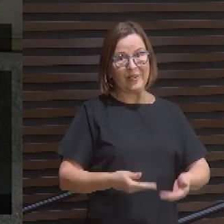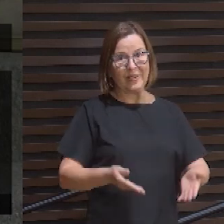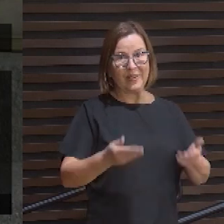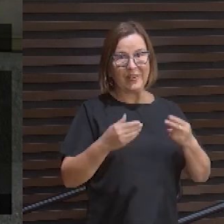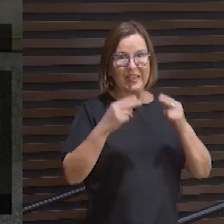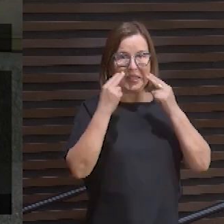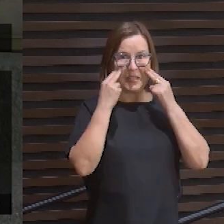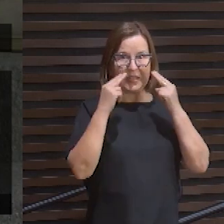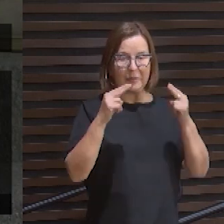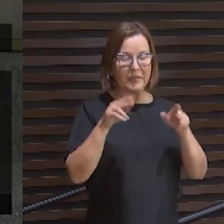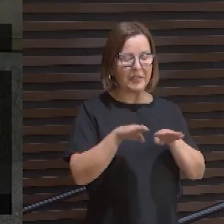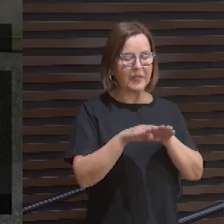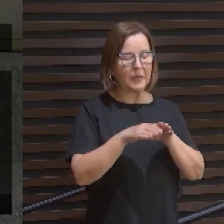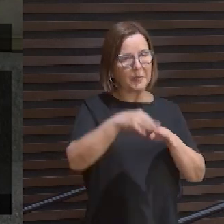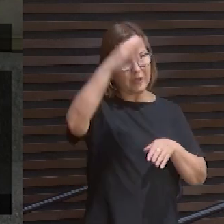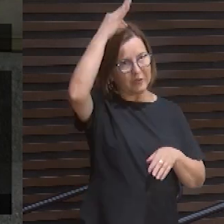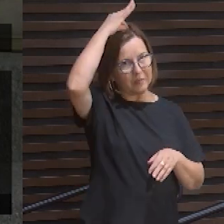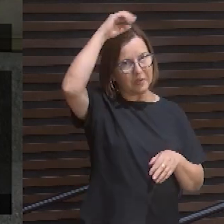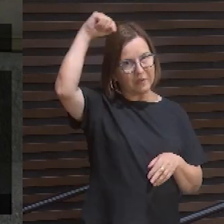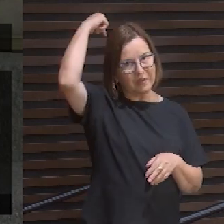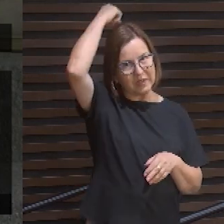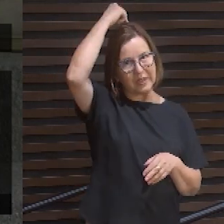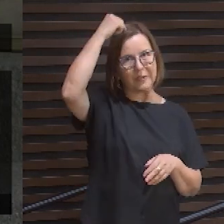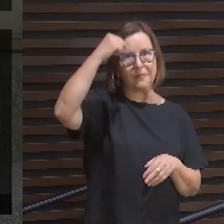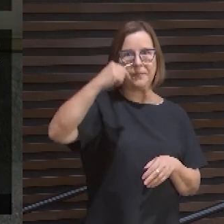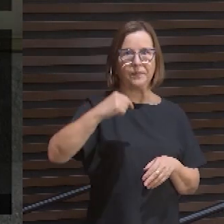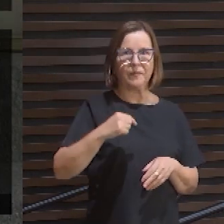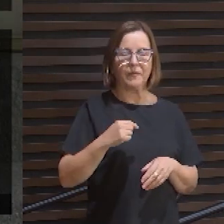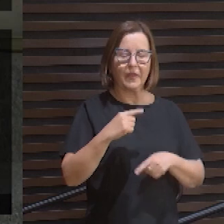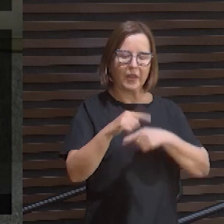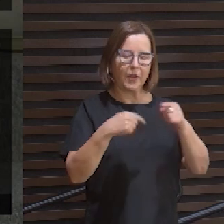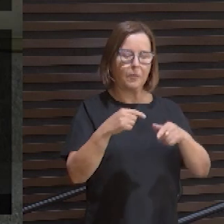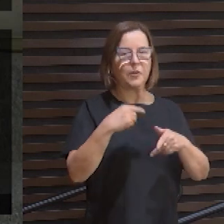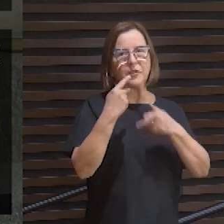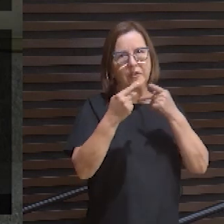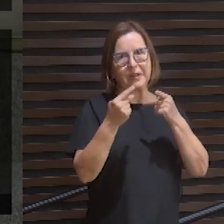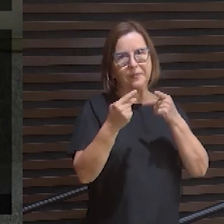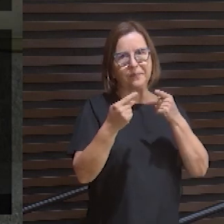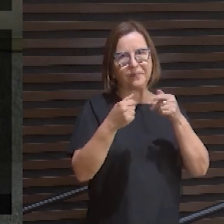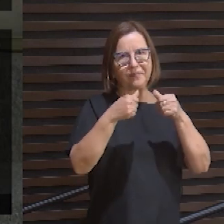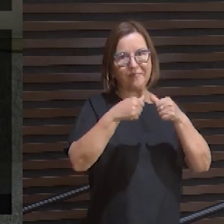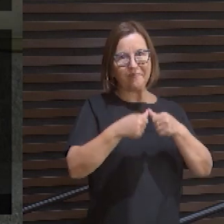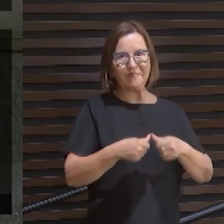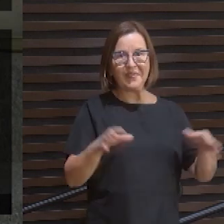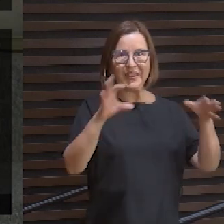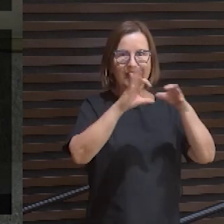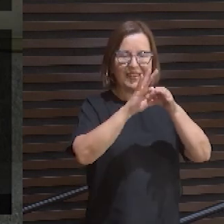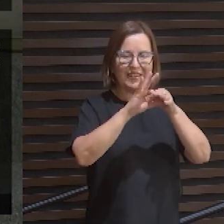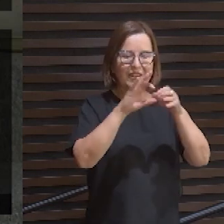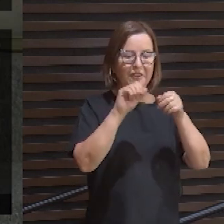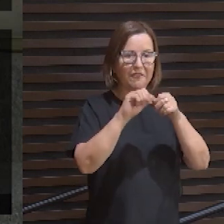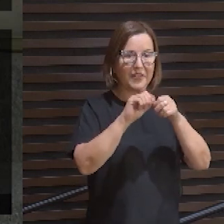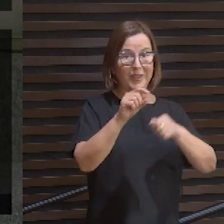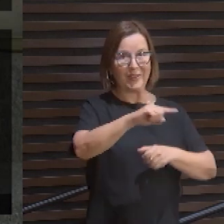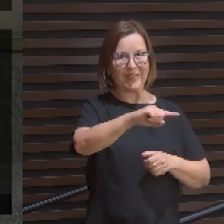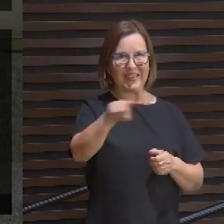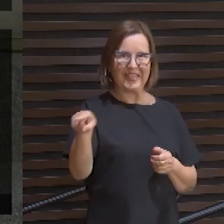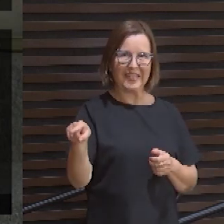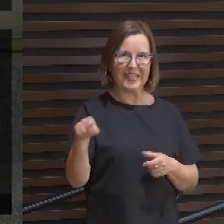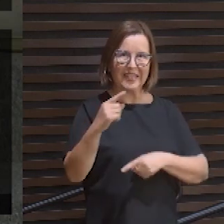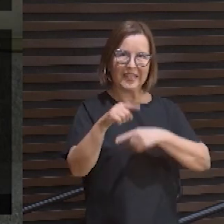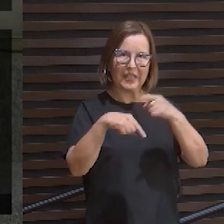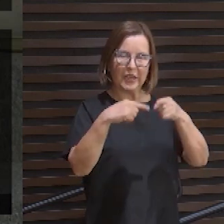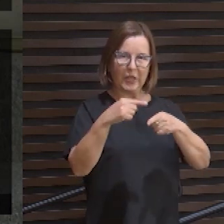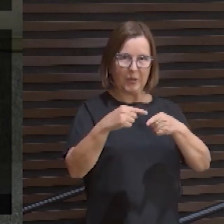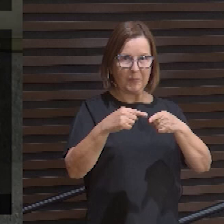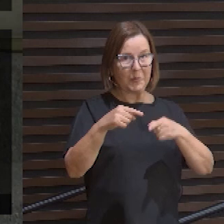também o Espírito Santo, porquanto, após ter dito: esta é a aliança que farei com eles, depois